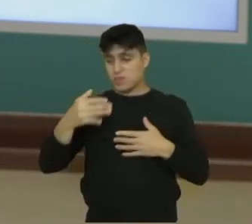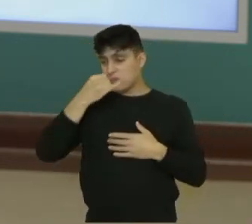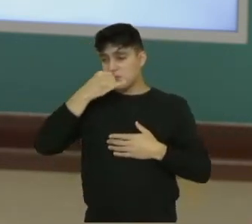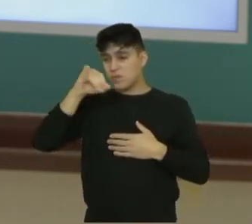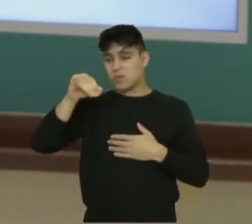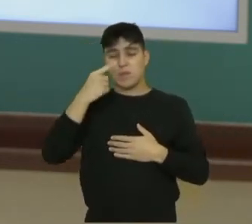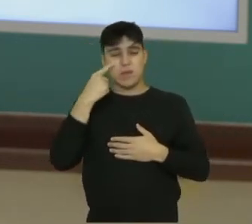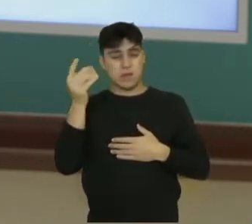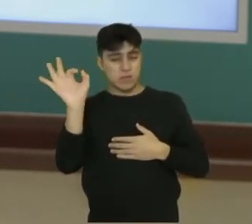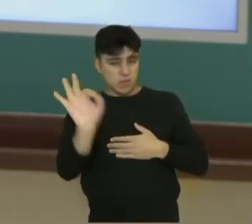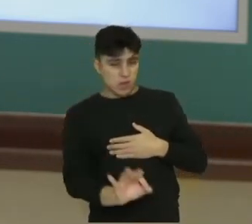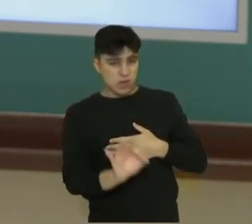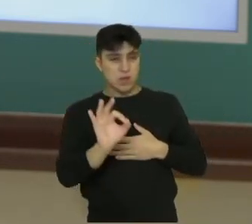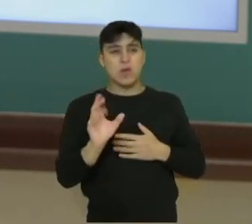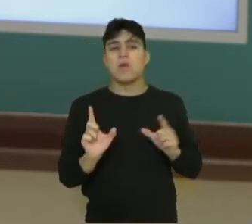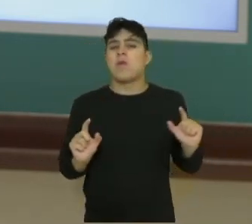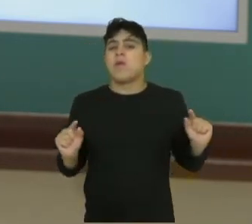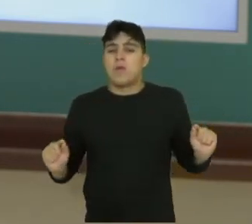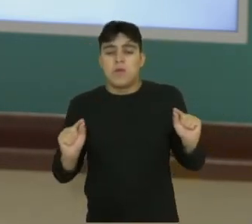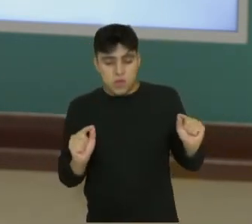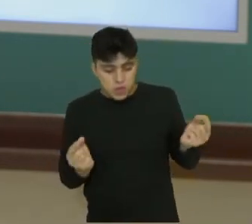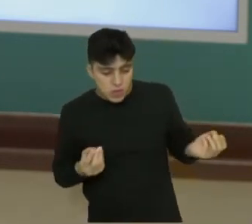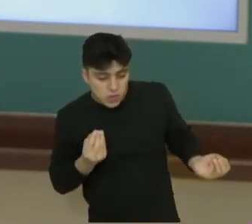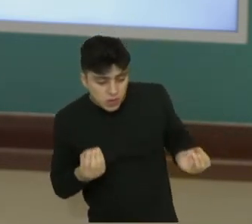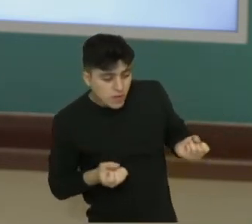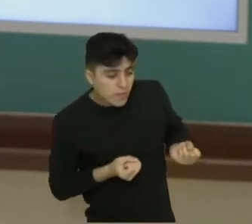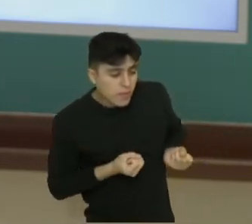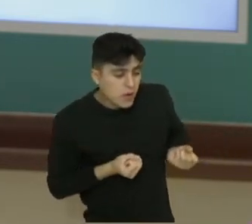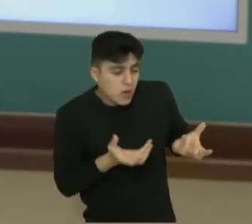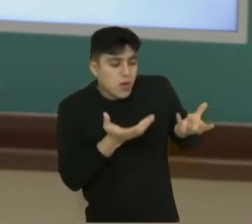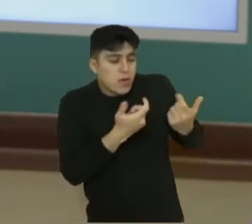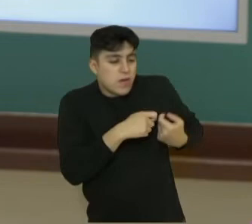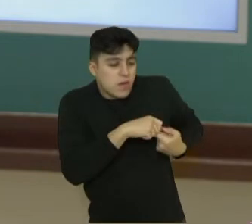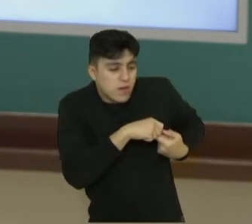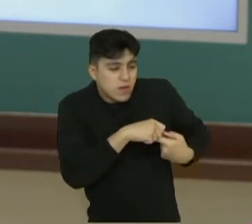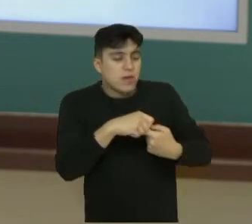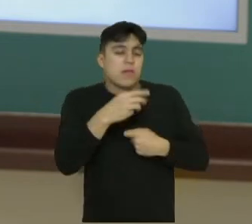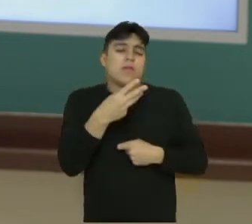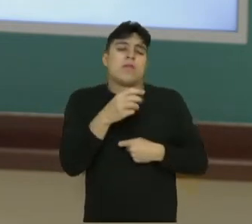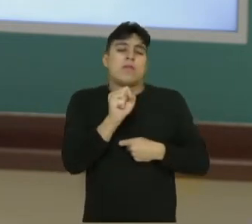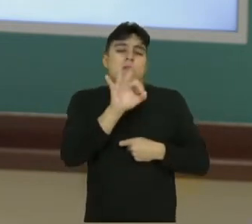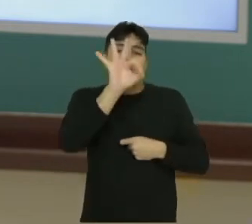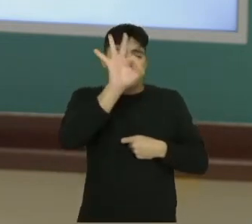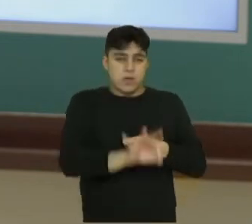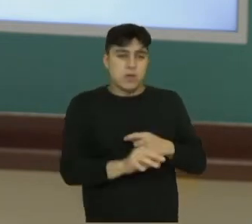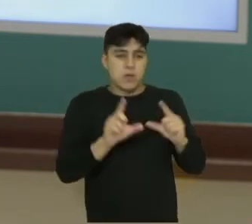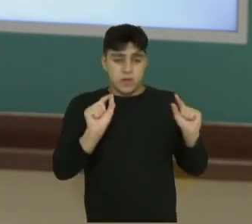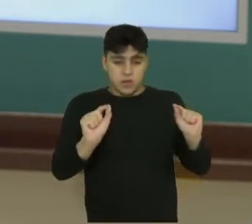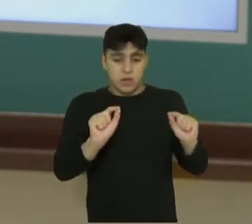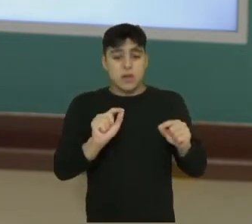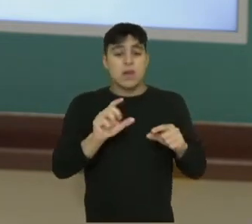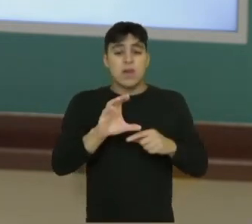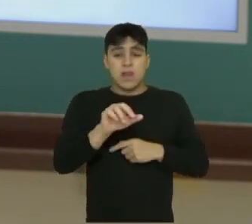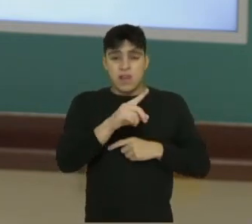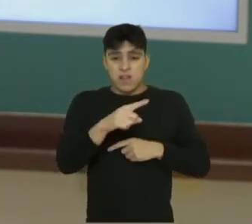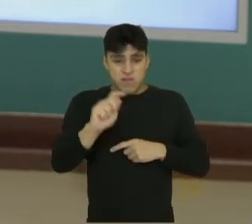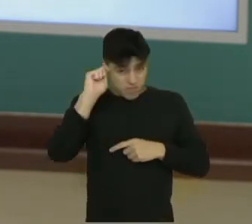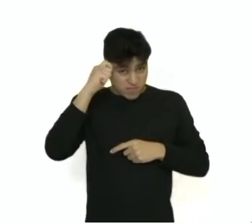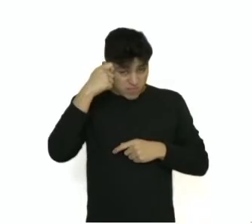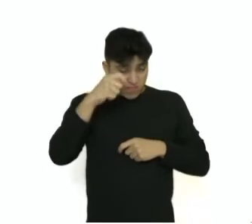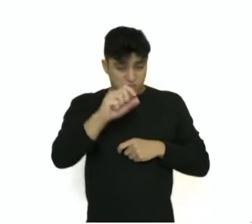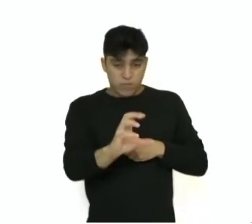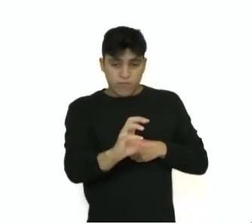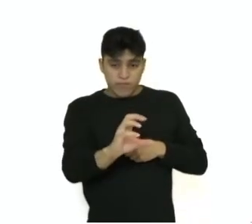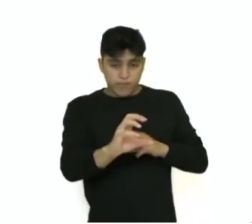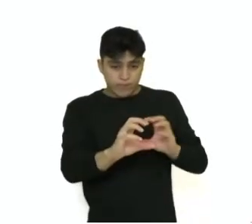interessante. Na parte, por exemplo, de geração, nós temos que praticamente 38% é gerado por carvão mineral. Você tem